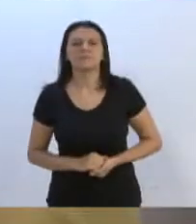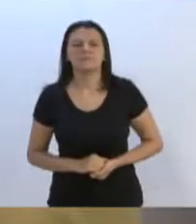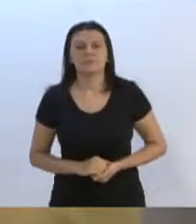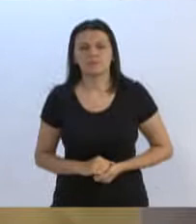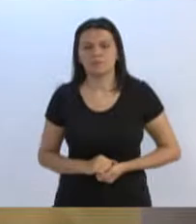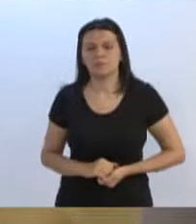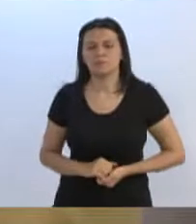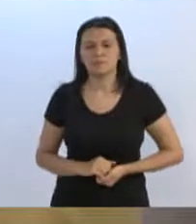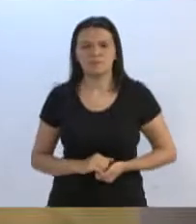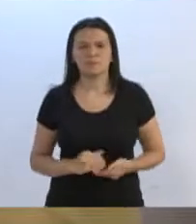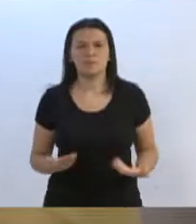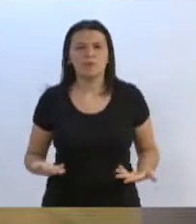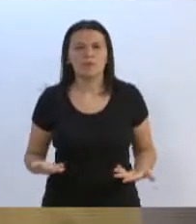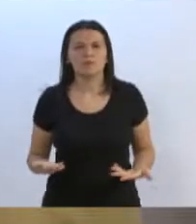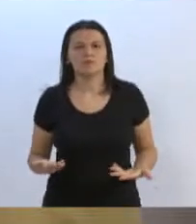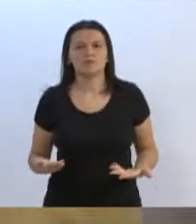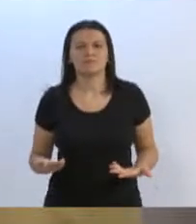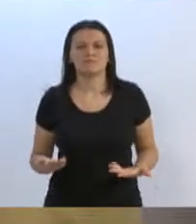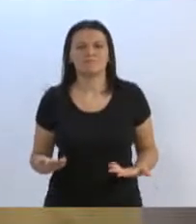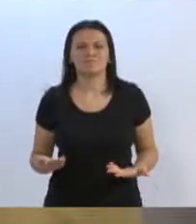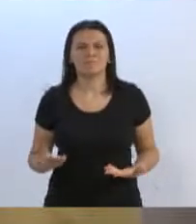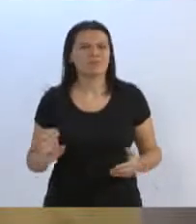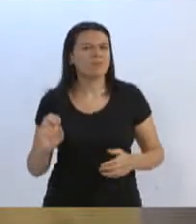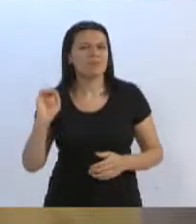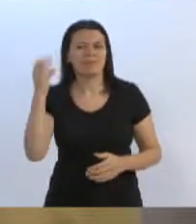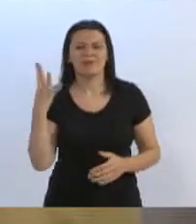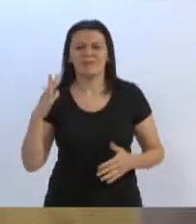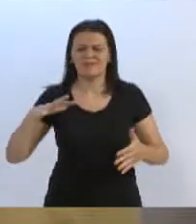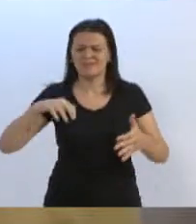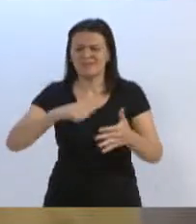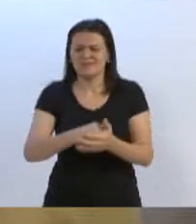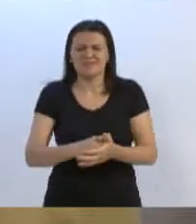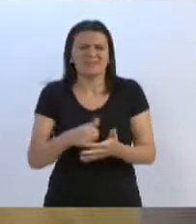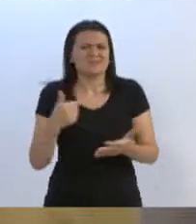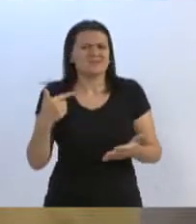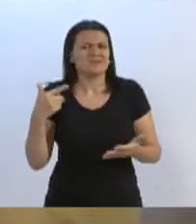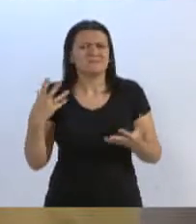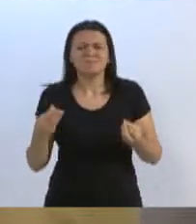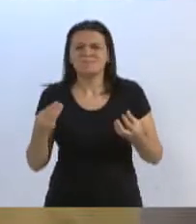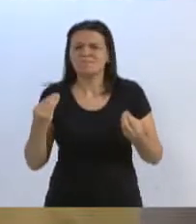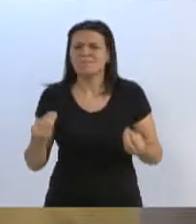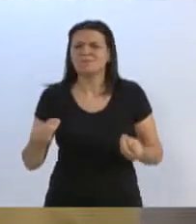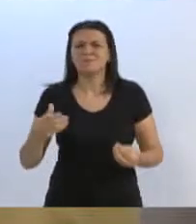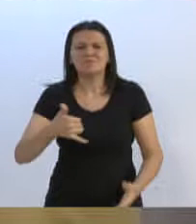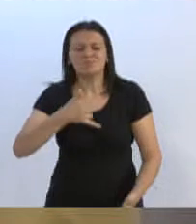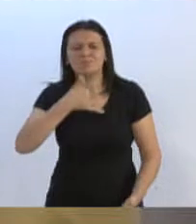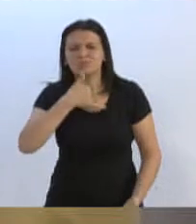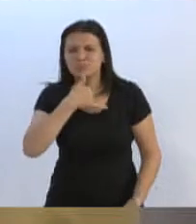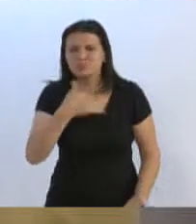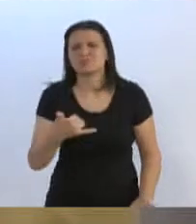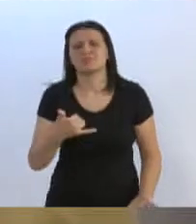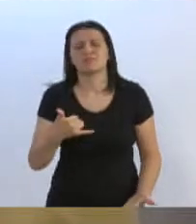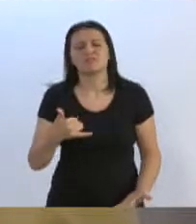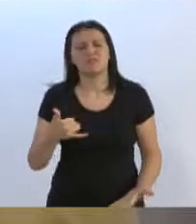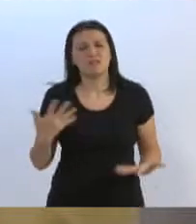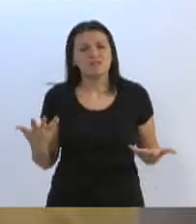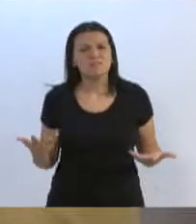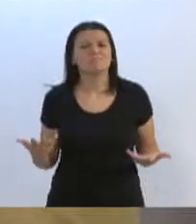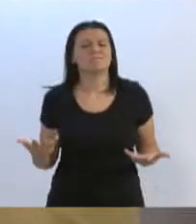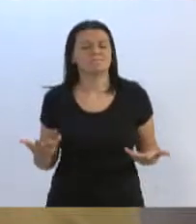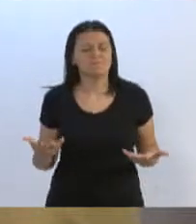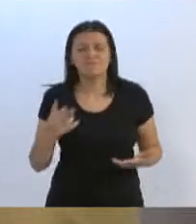é vítima de uma imprudência sem tamanho uma imprudência desmedida como essa realmente a situação ainda